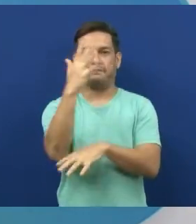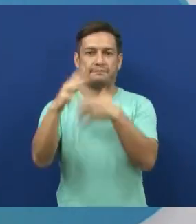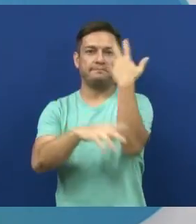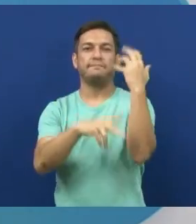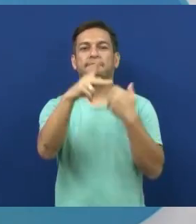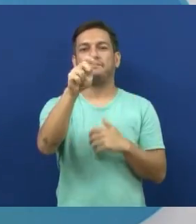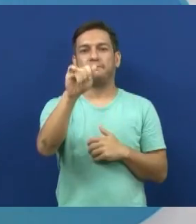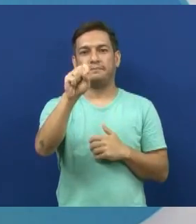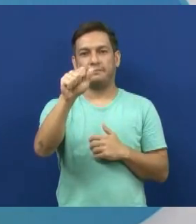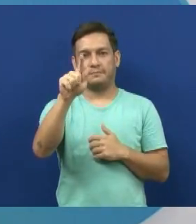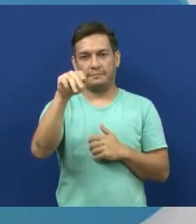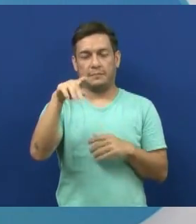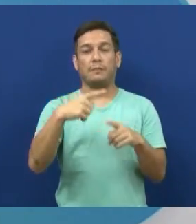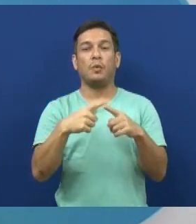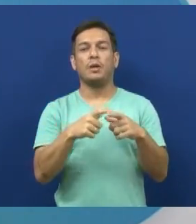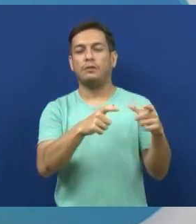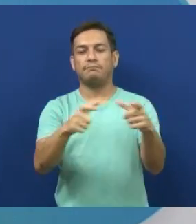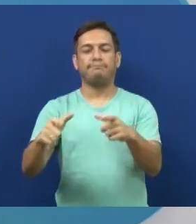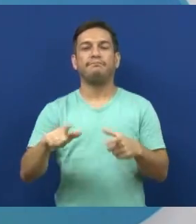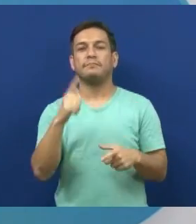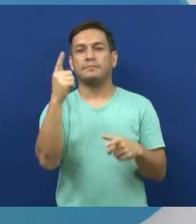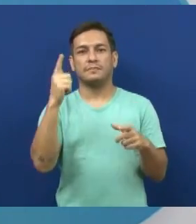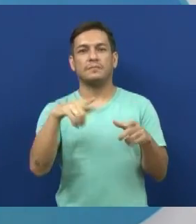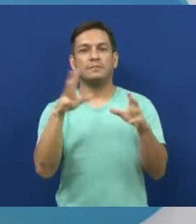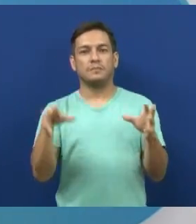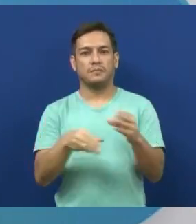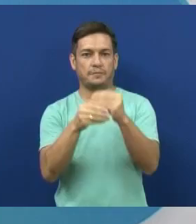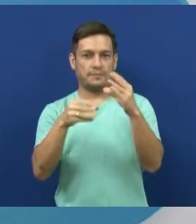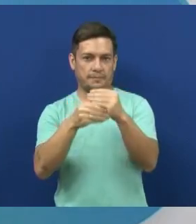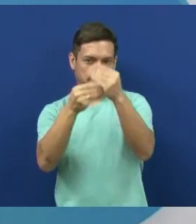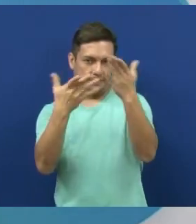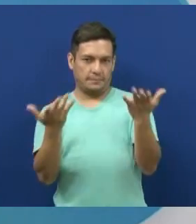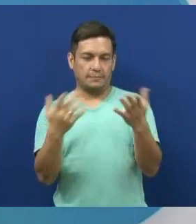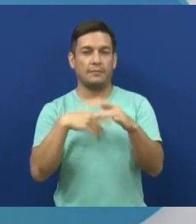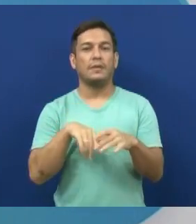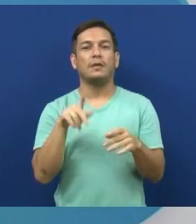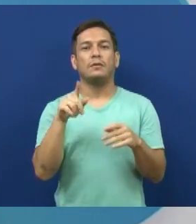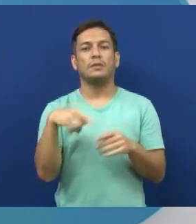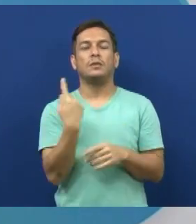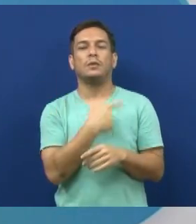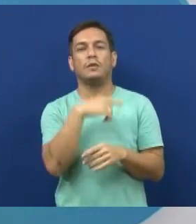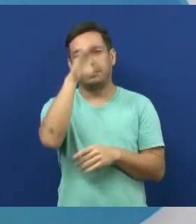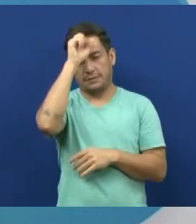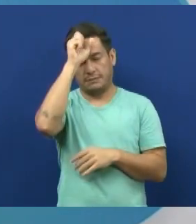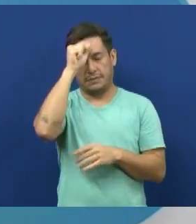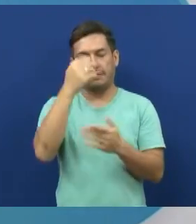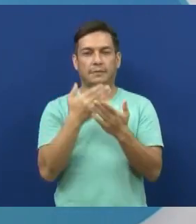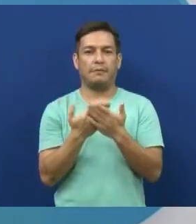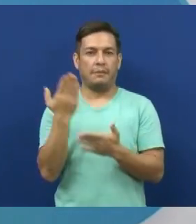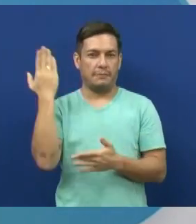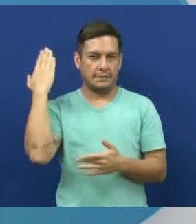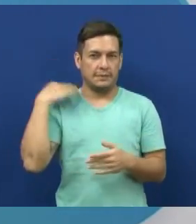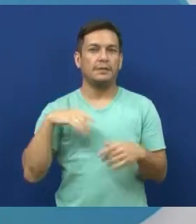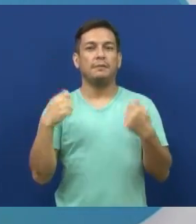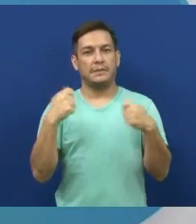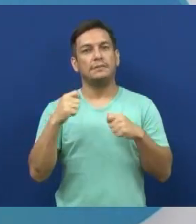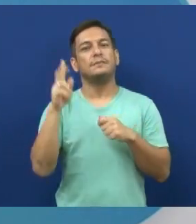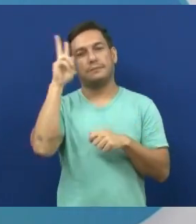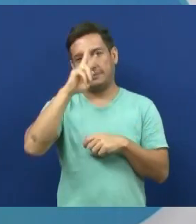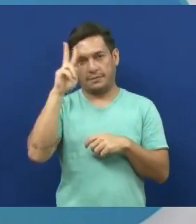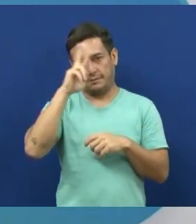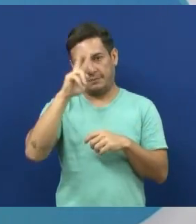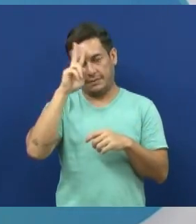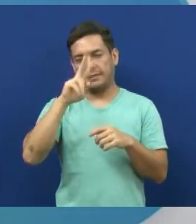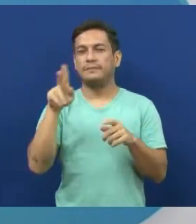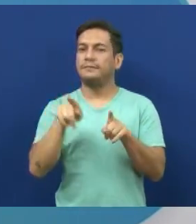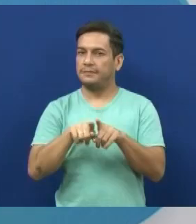porque o espaço geográfico é composto por essas paisagens. Então aquilo que nós aprendemos na última aula tem que ser lembrado para a aula